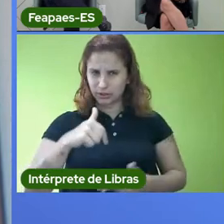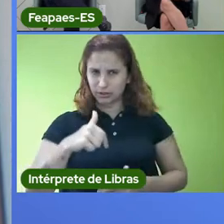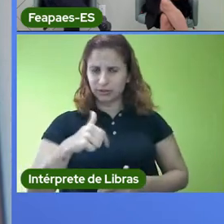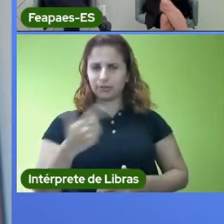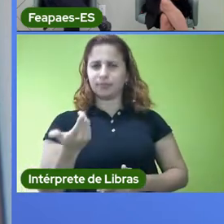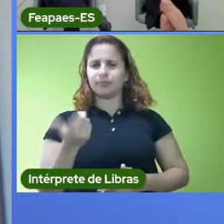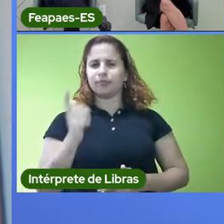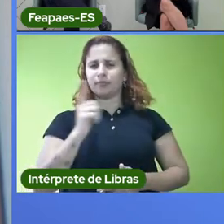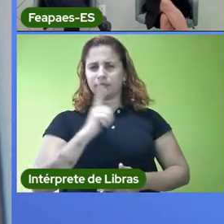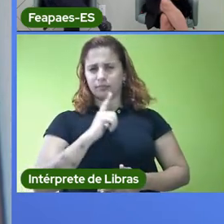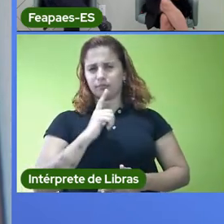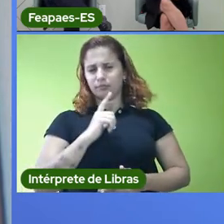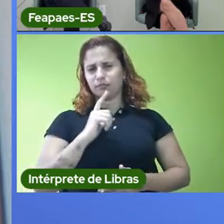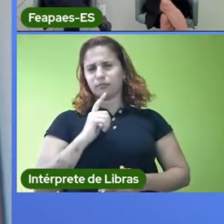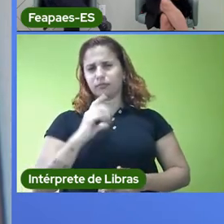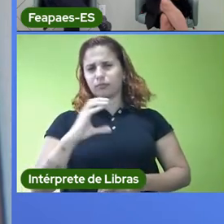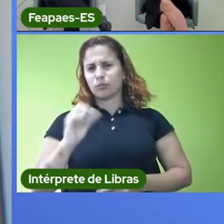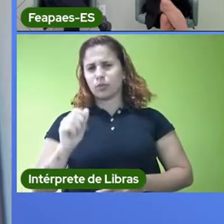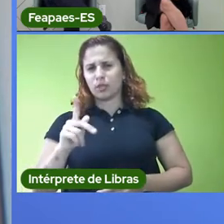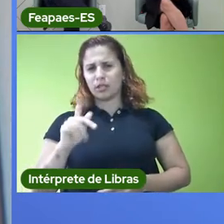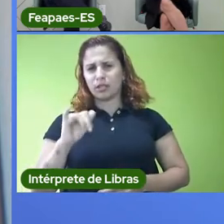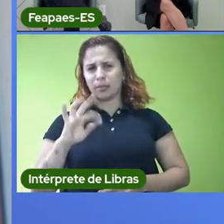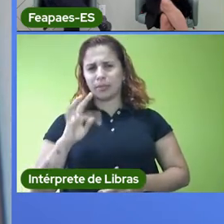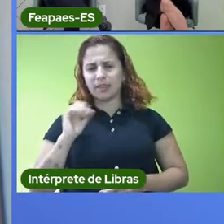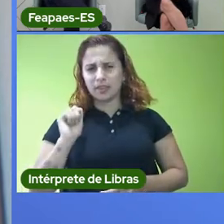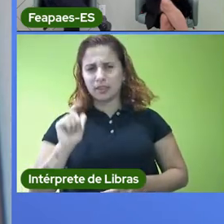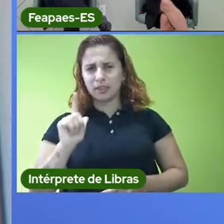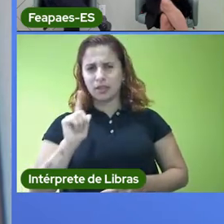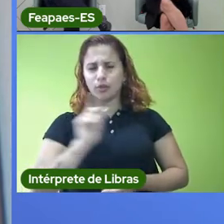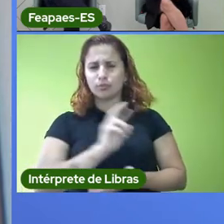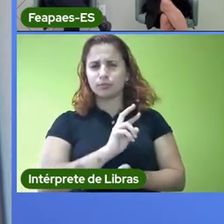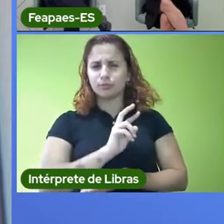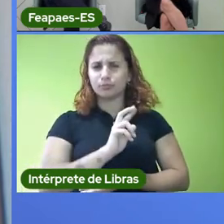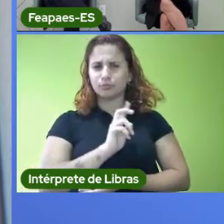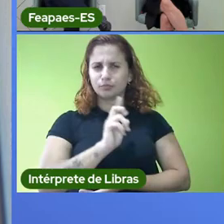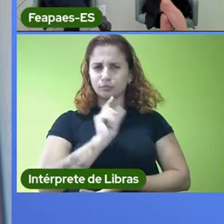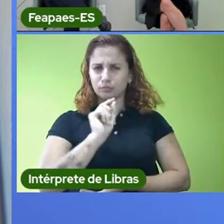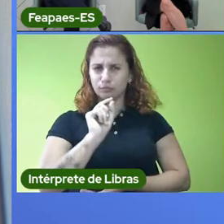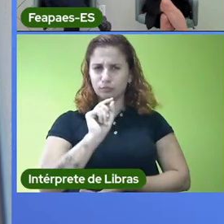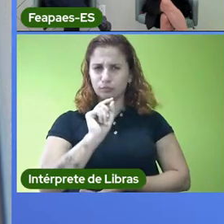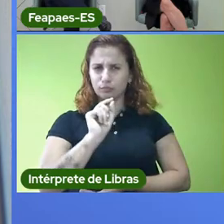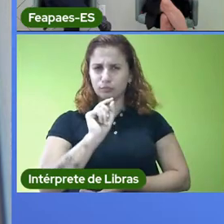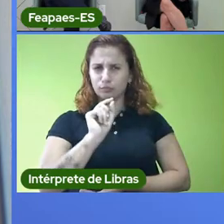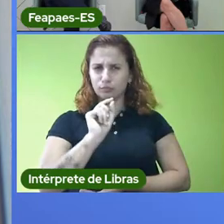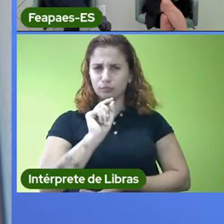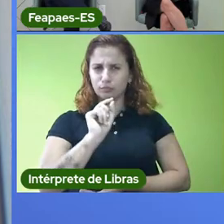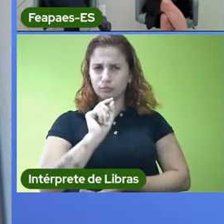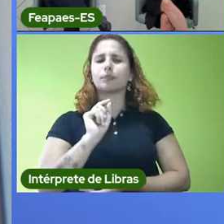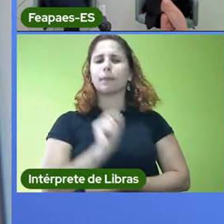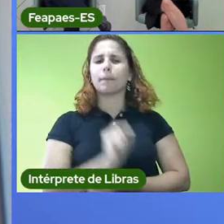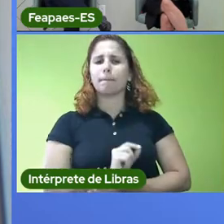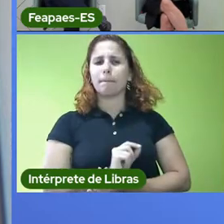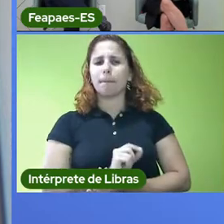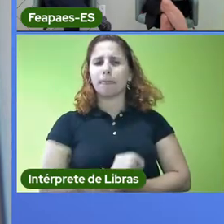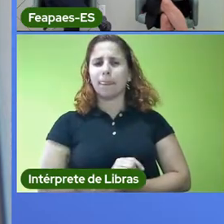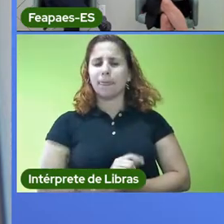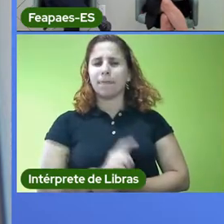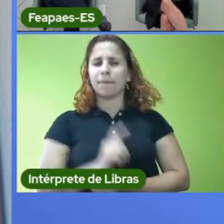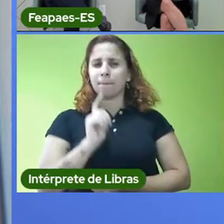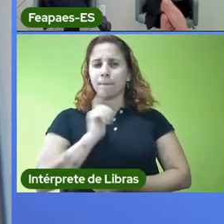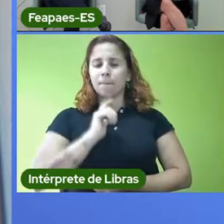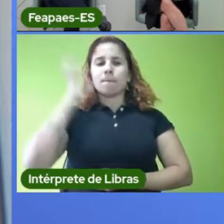capitalismo aqui ele tem essa característica de capitalismo periférico, a grande maioria